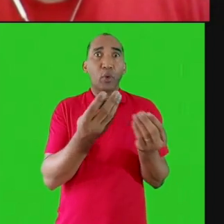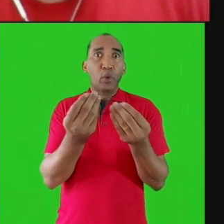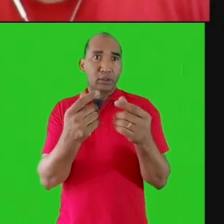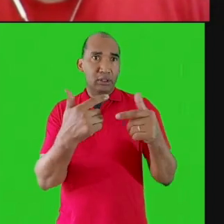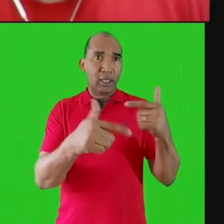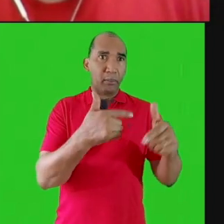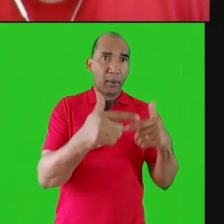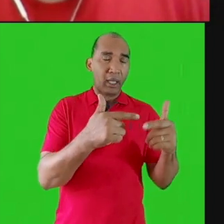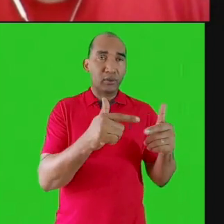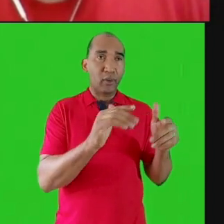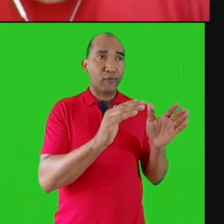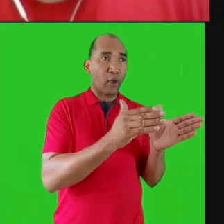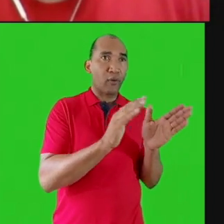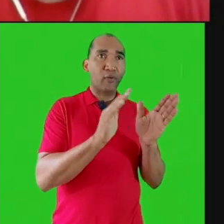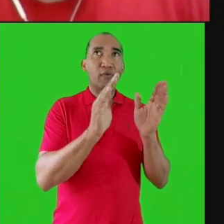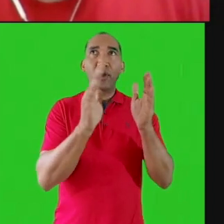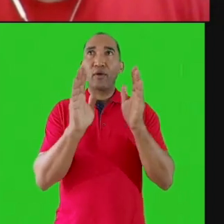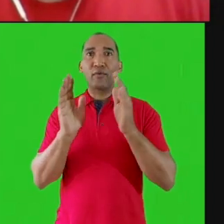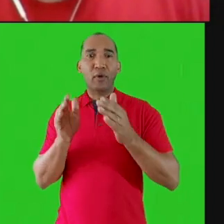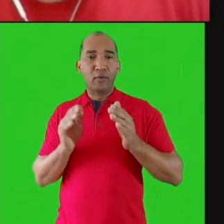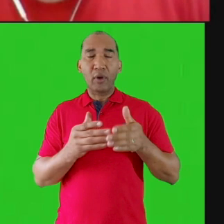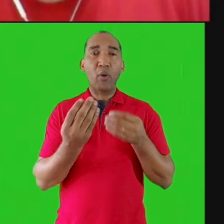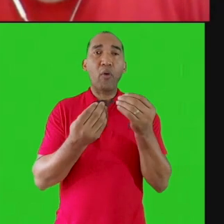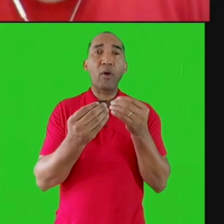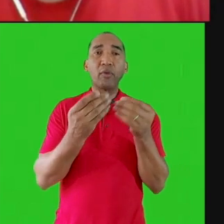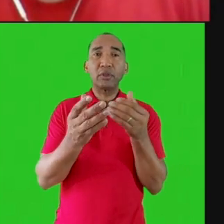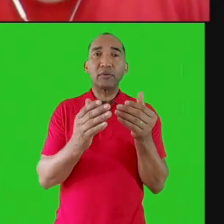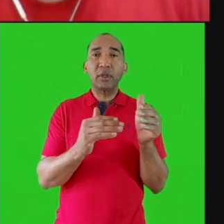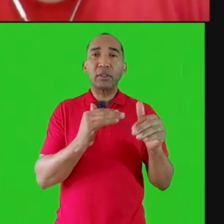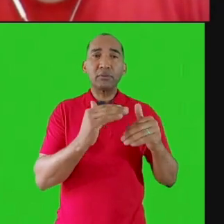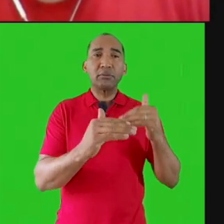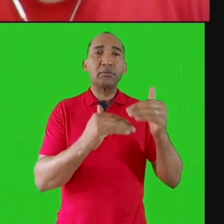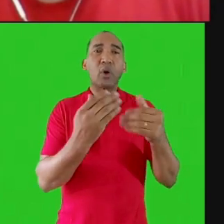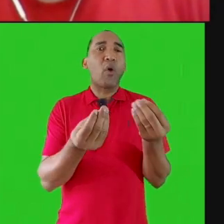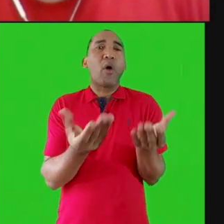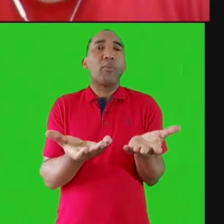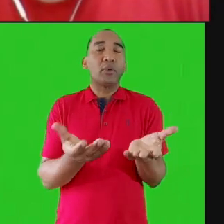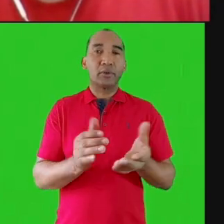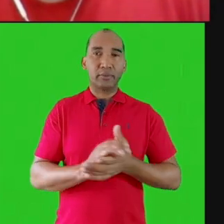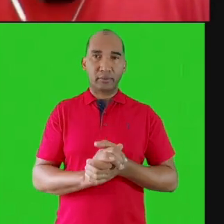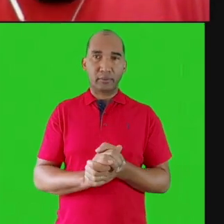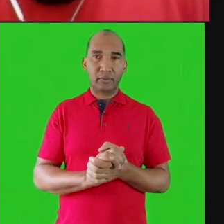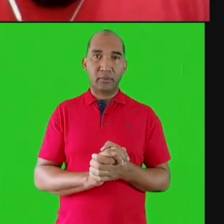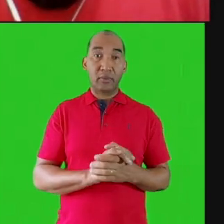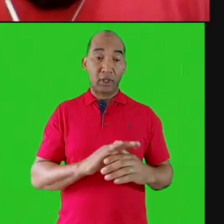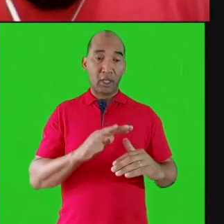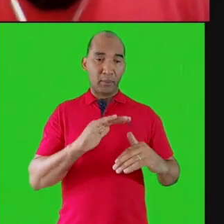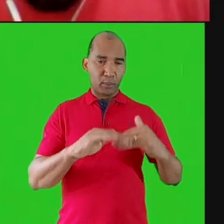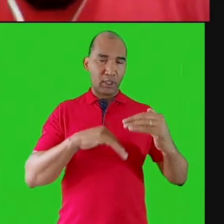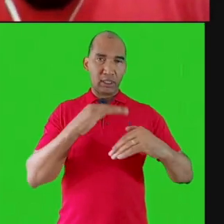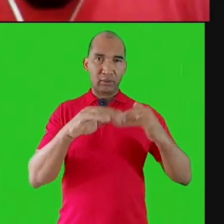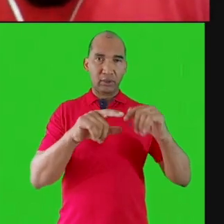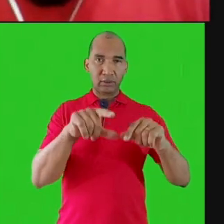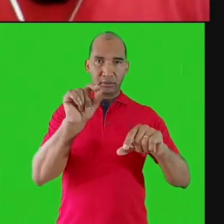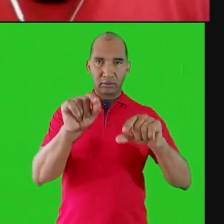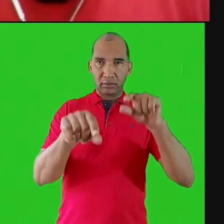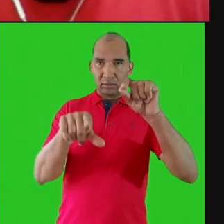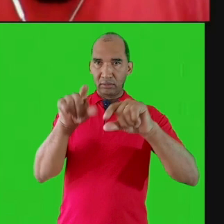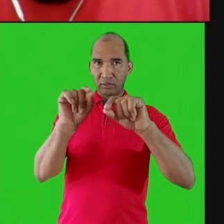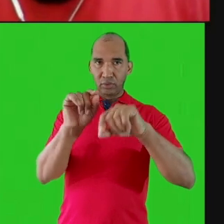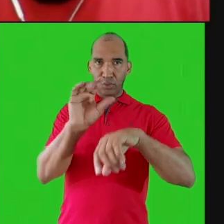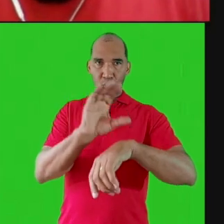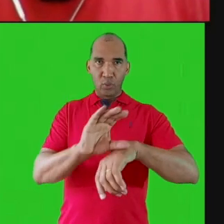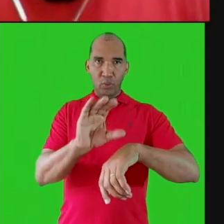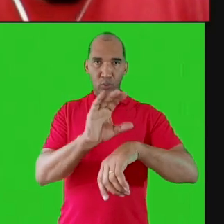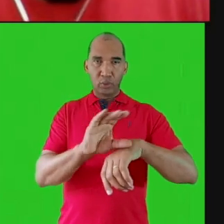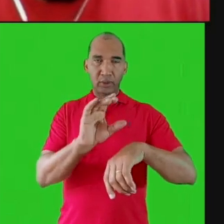colocado tantos trabalhos? Como que isso foi sendo produzido? Okay. Esse processo de seleção do curso,